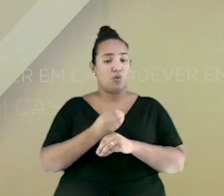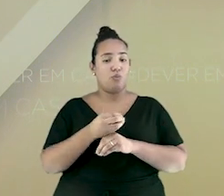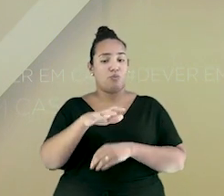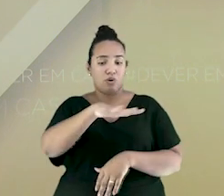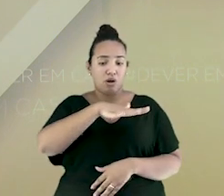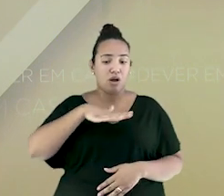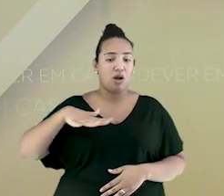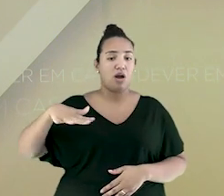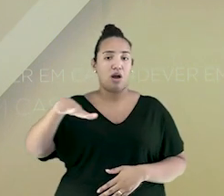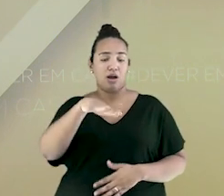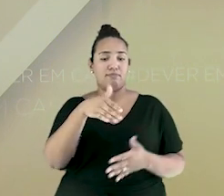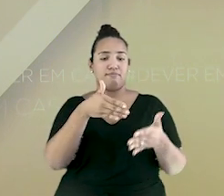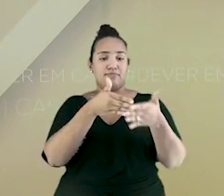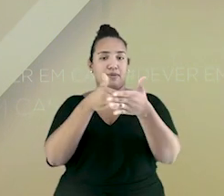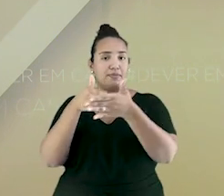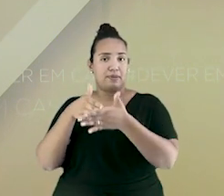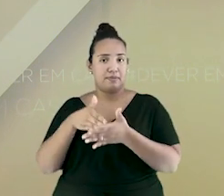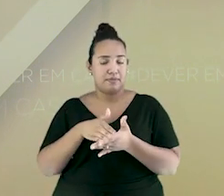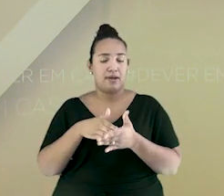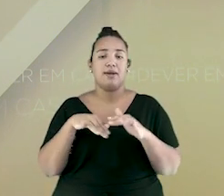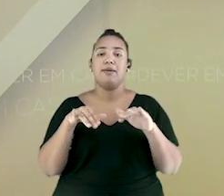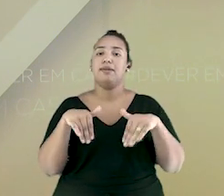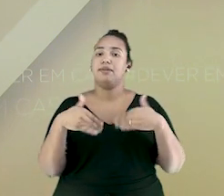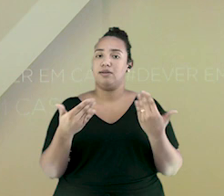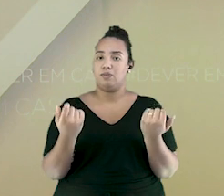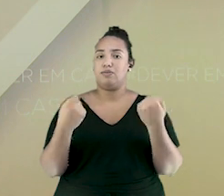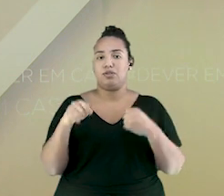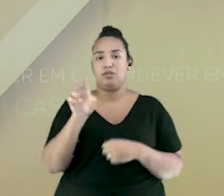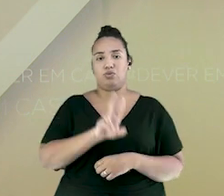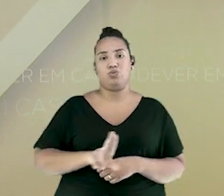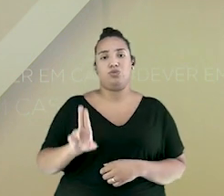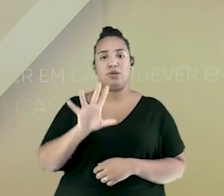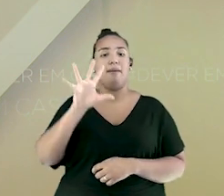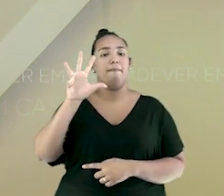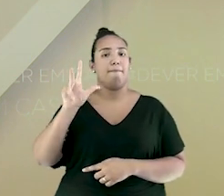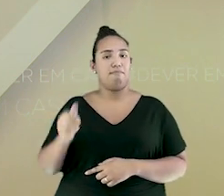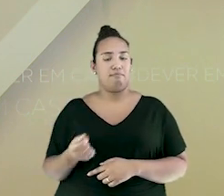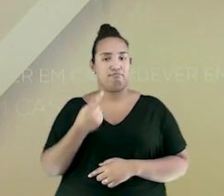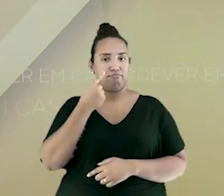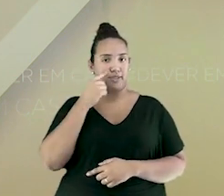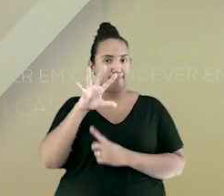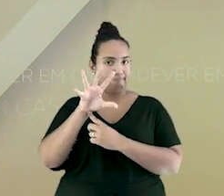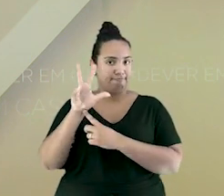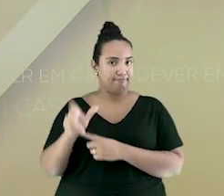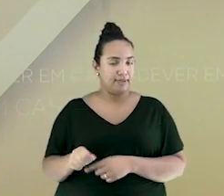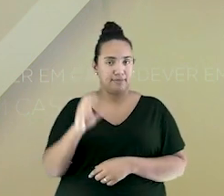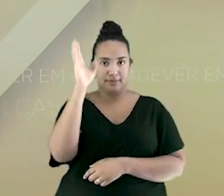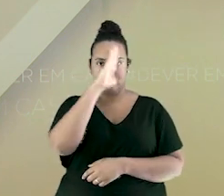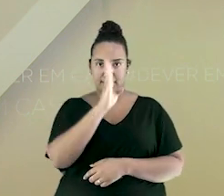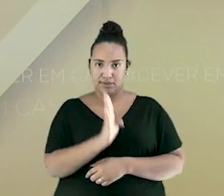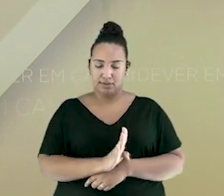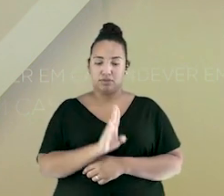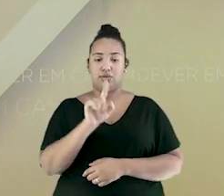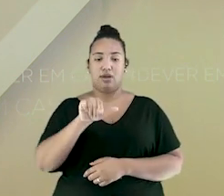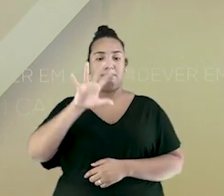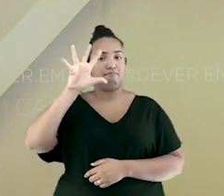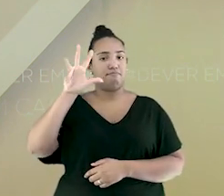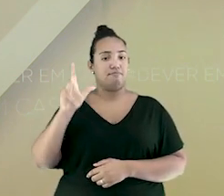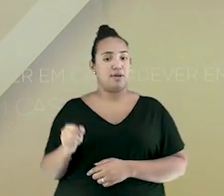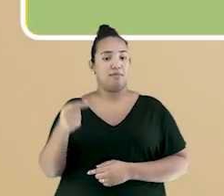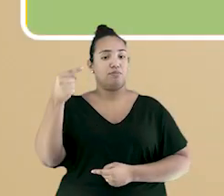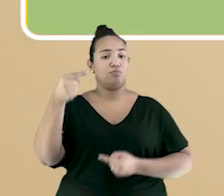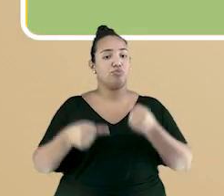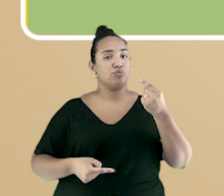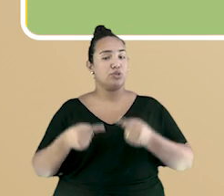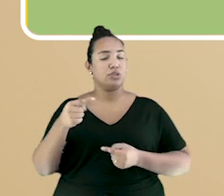mapas são importantes para nosso referencial. Observe esse mapa do Brasil. É um mapa